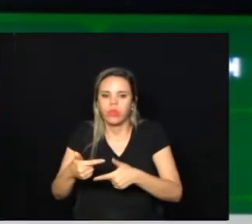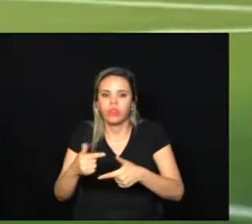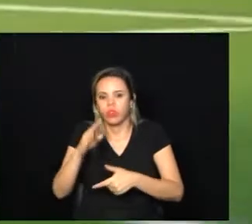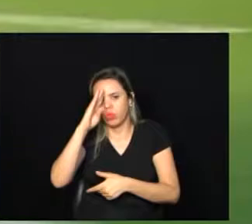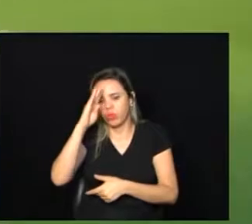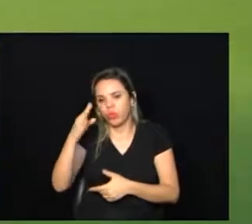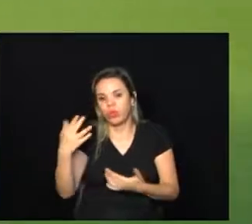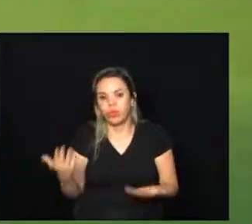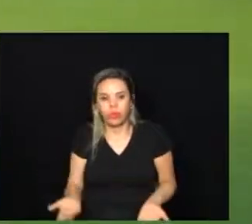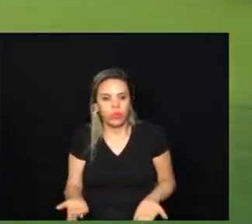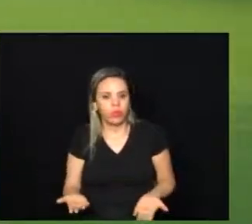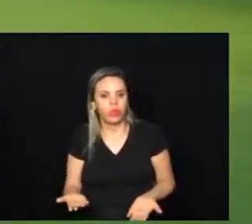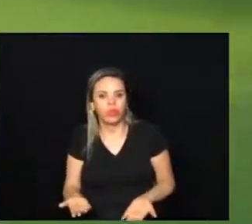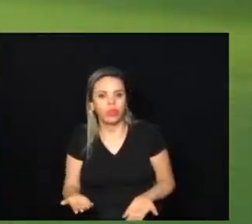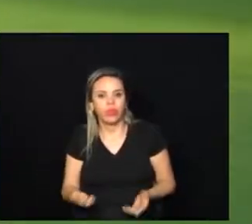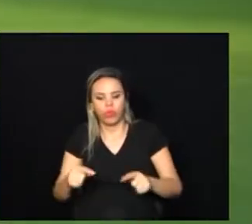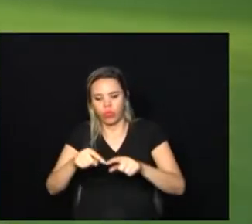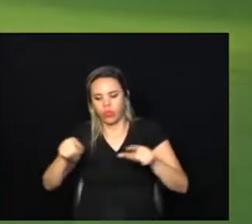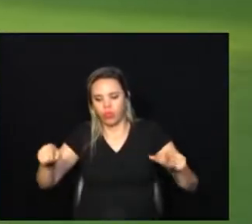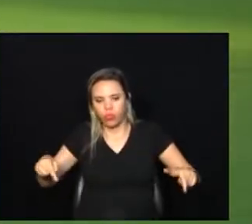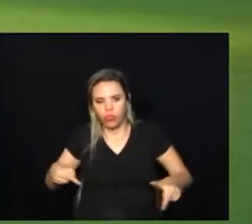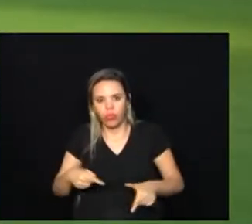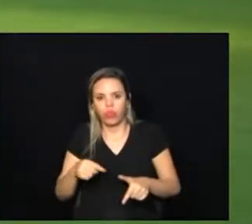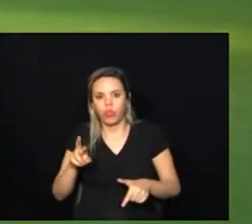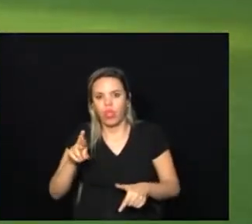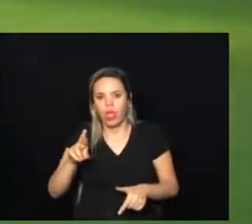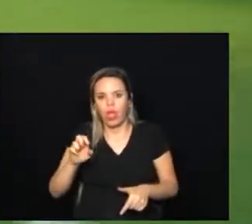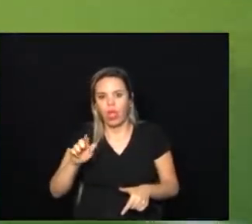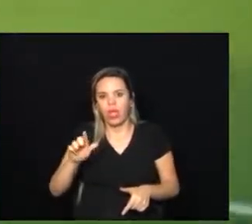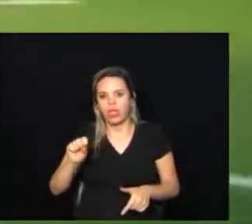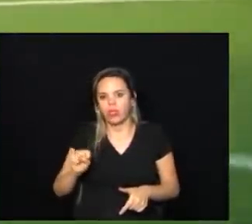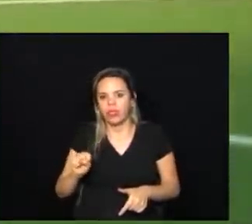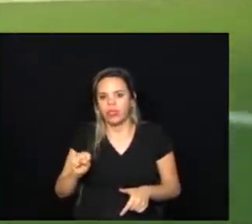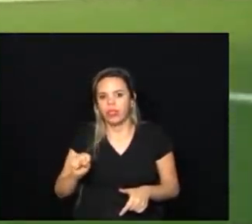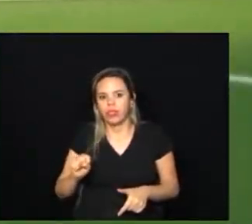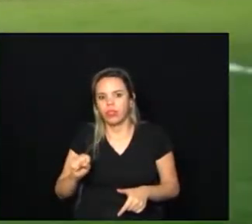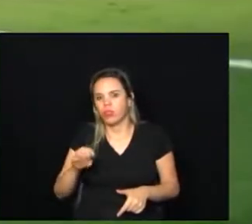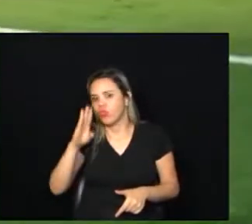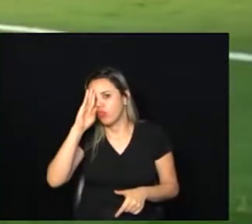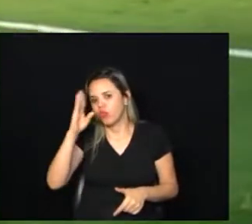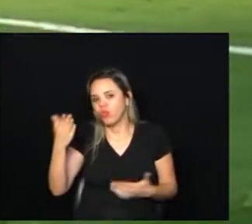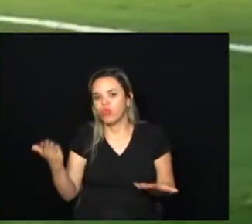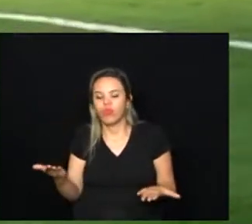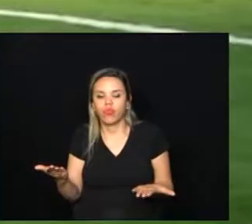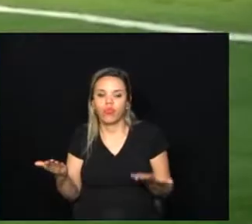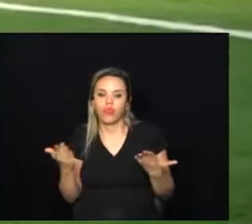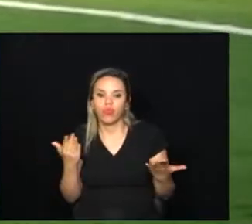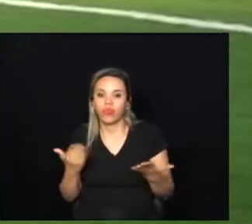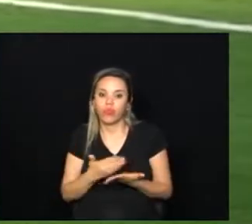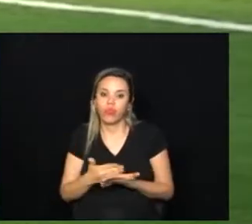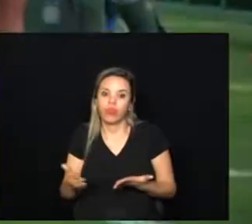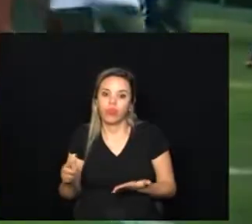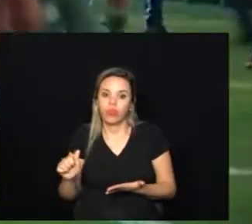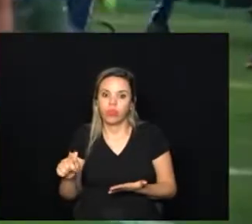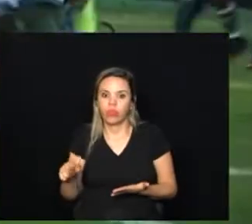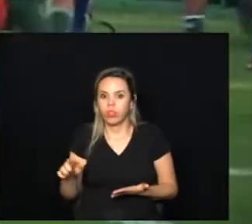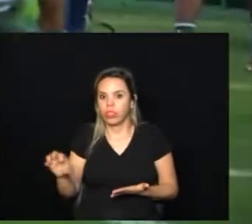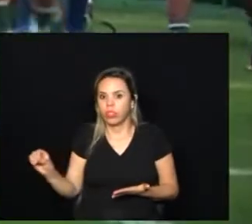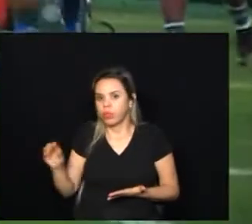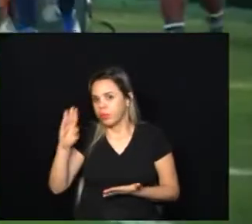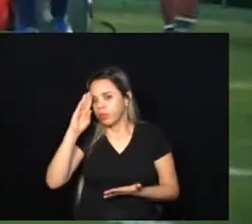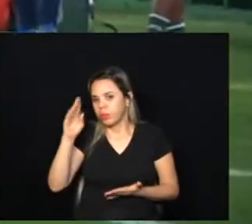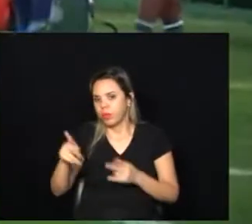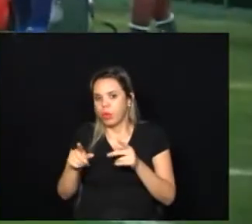titular. No meio-campo, o Regis deve começar a partida como titular. E aí, Andrigo é a